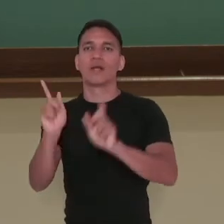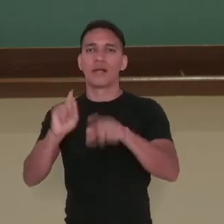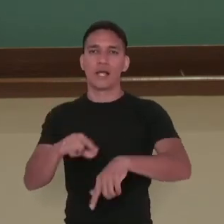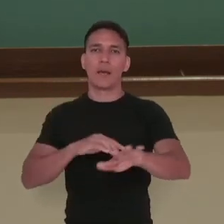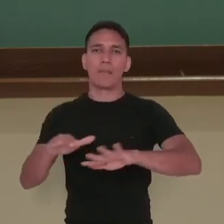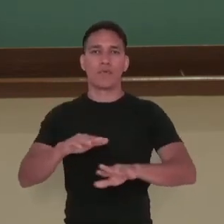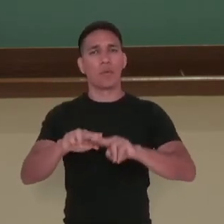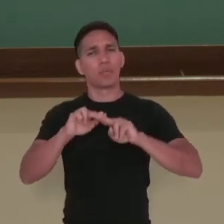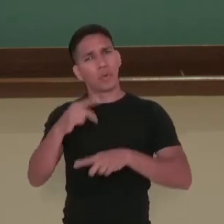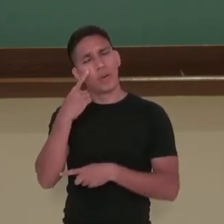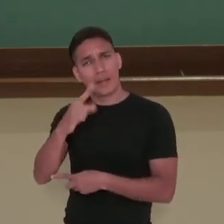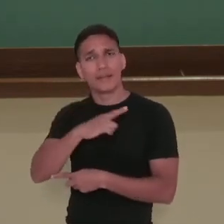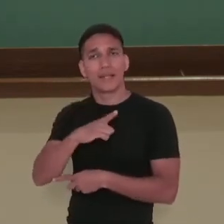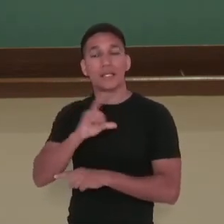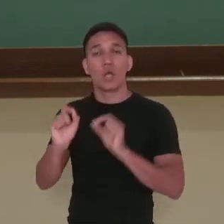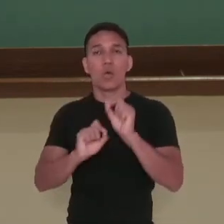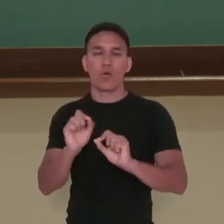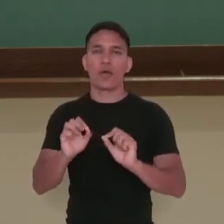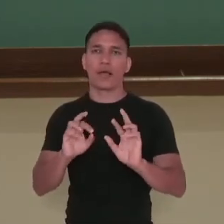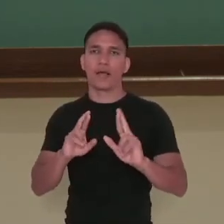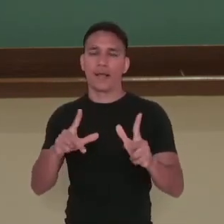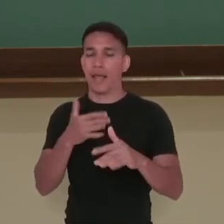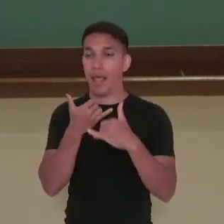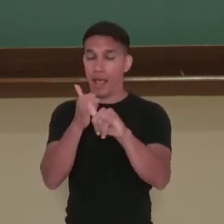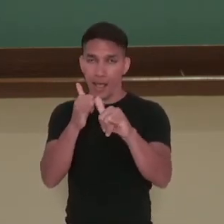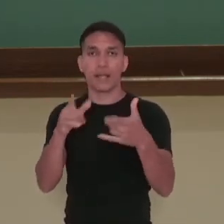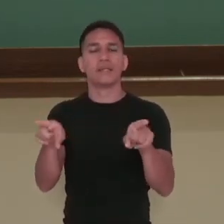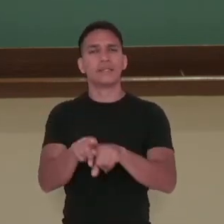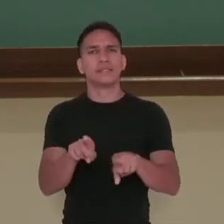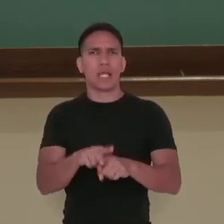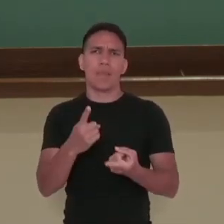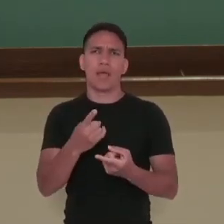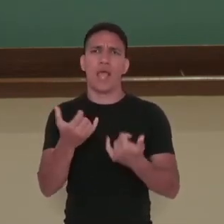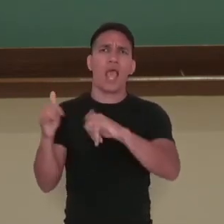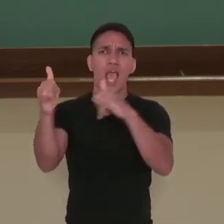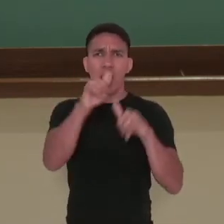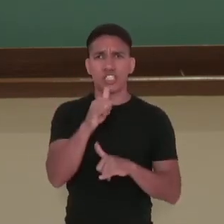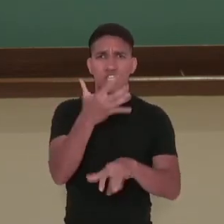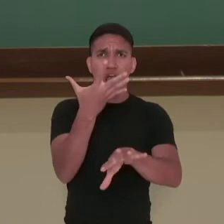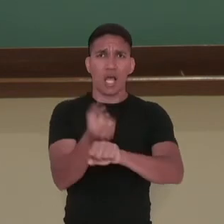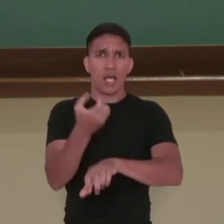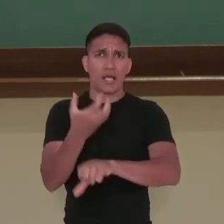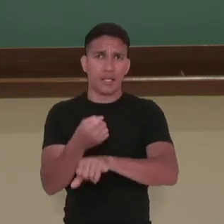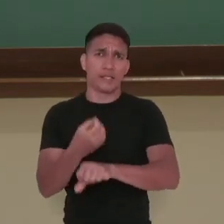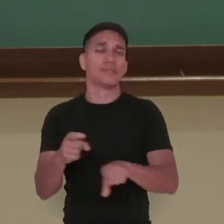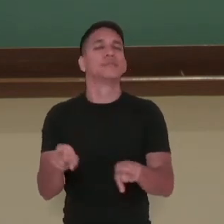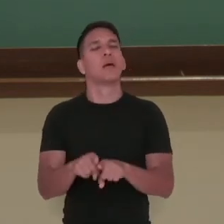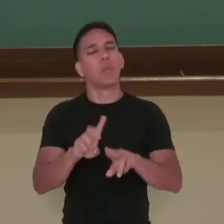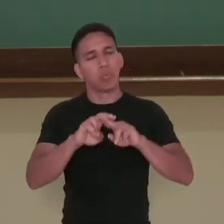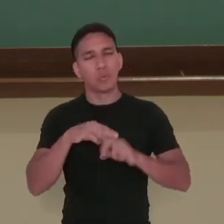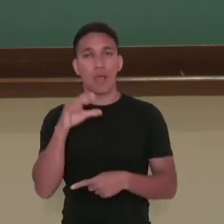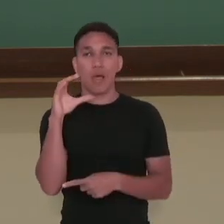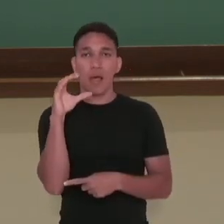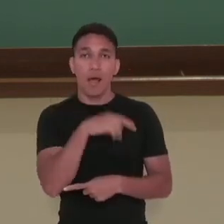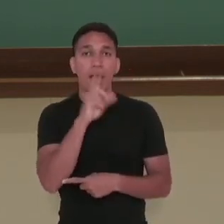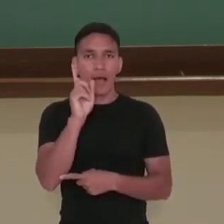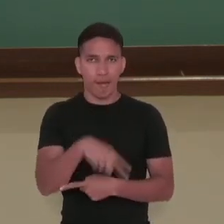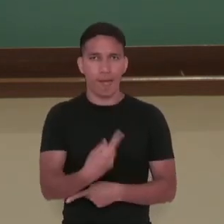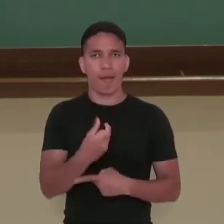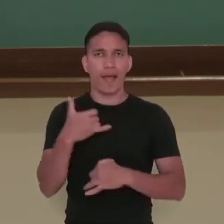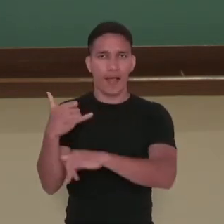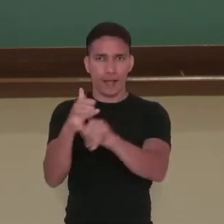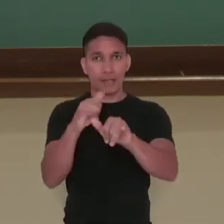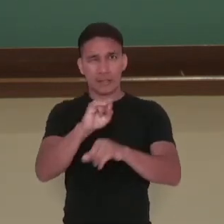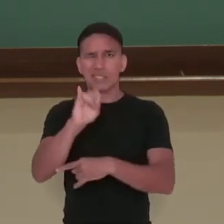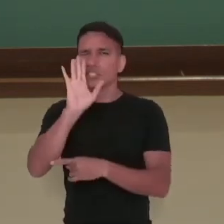como a energia elétrica, assim como a energia gravitacional. É uma forma de energia, tá? Calor é energia. Beleza? Pessoal, se